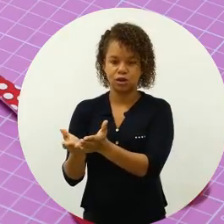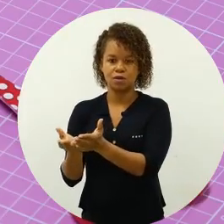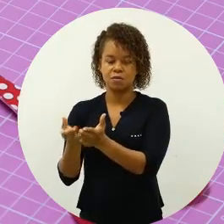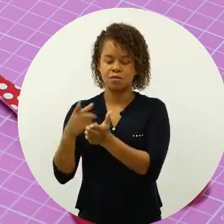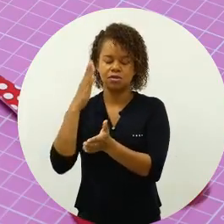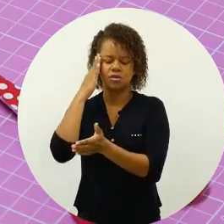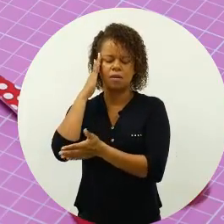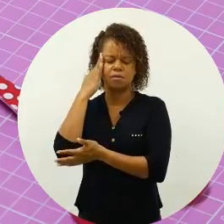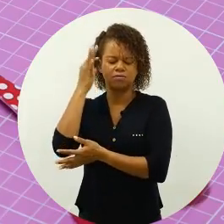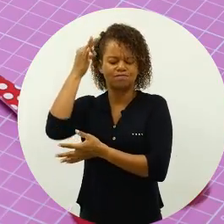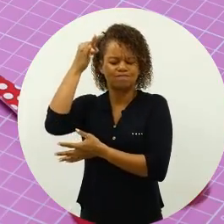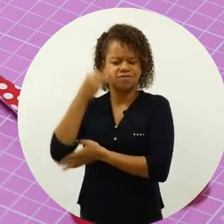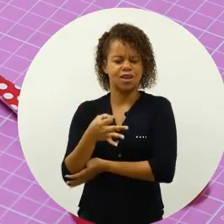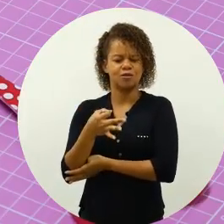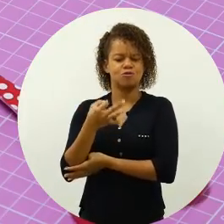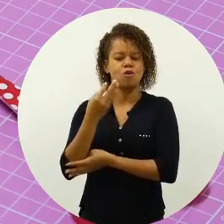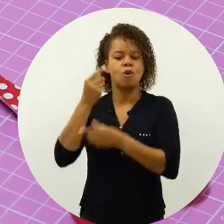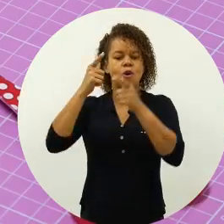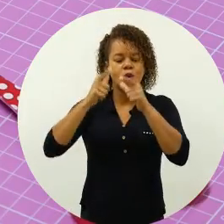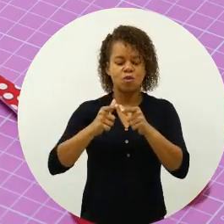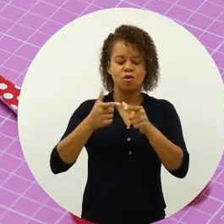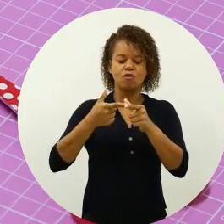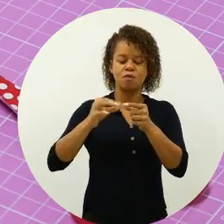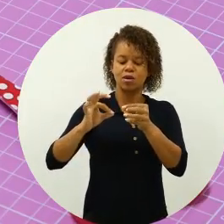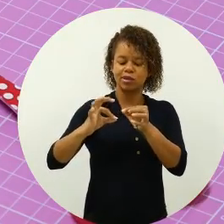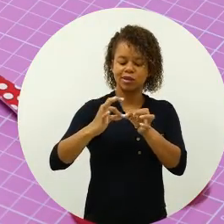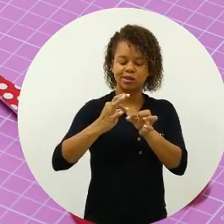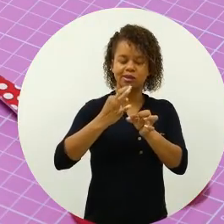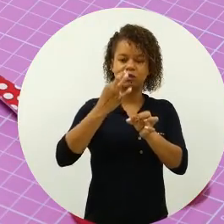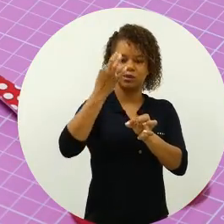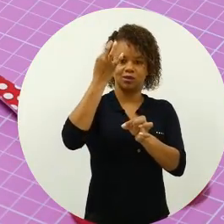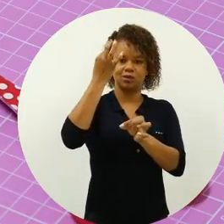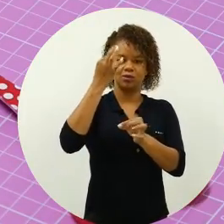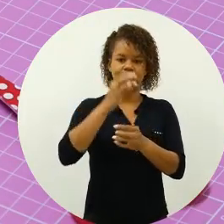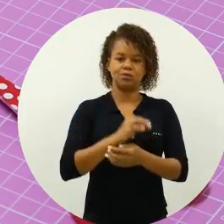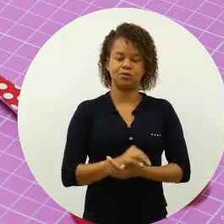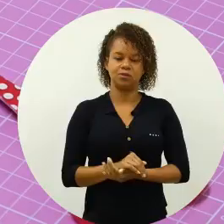saber exatamente onde eu vou passar com a serra.